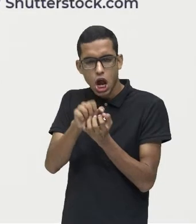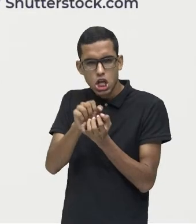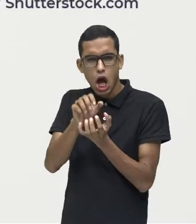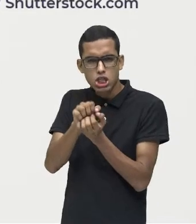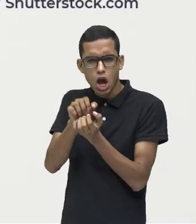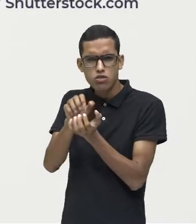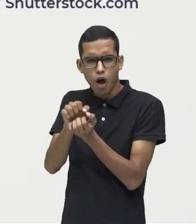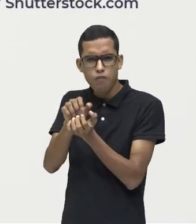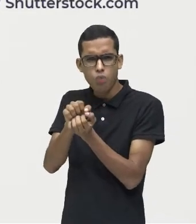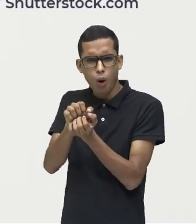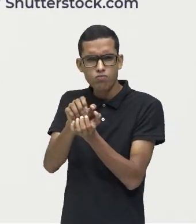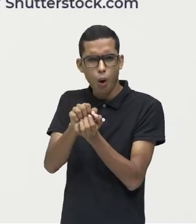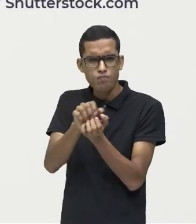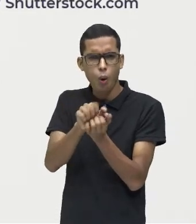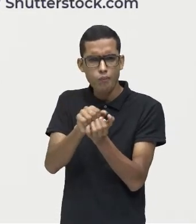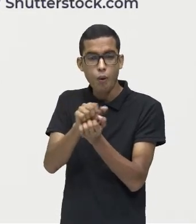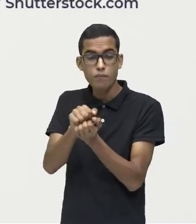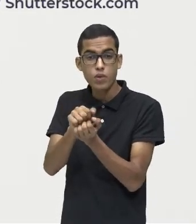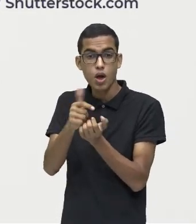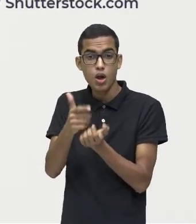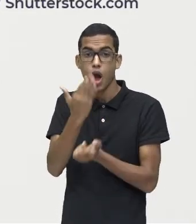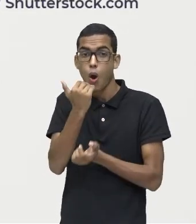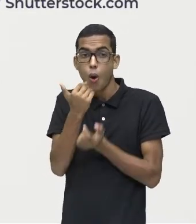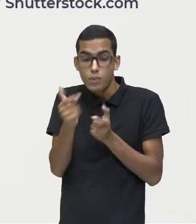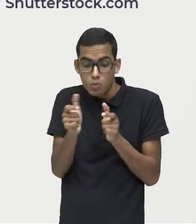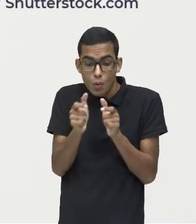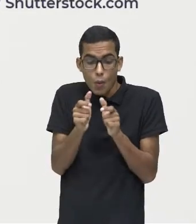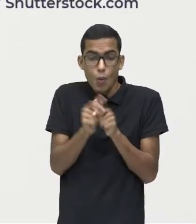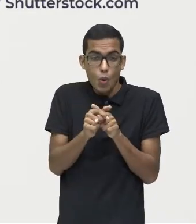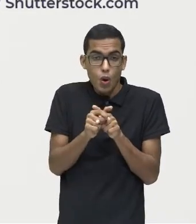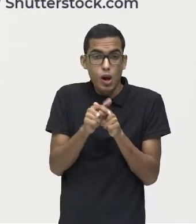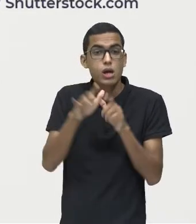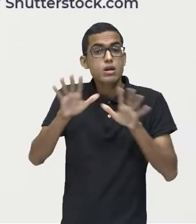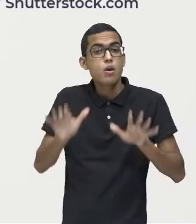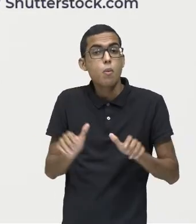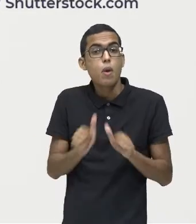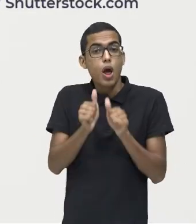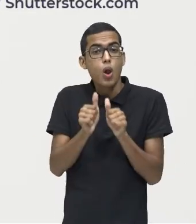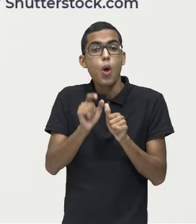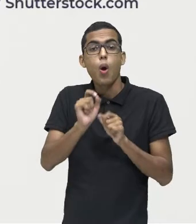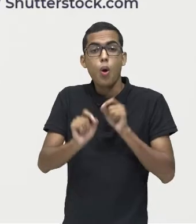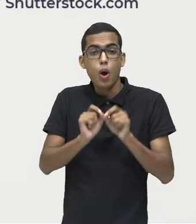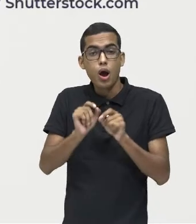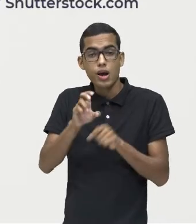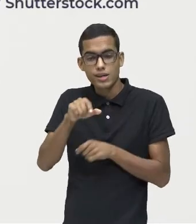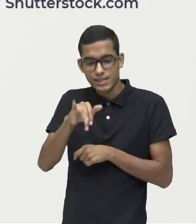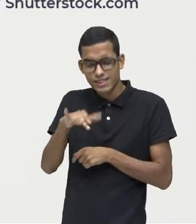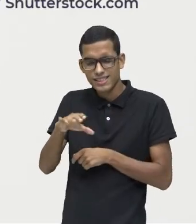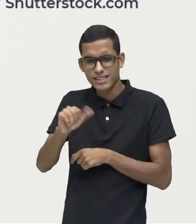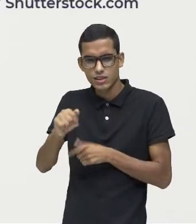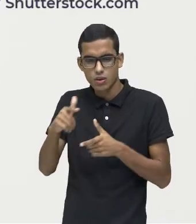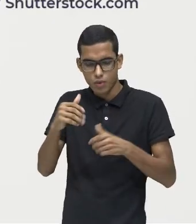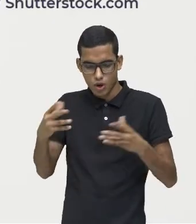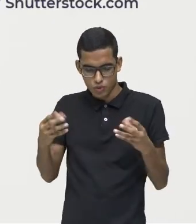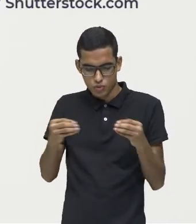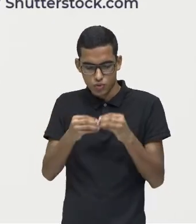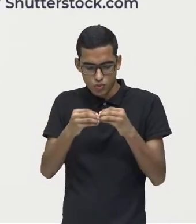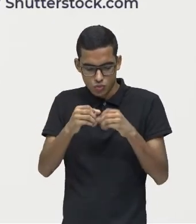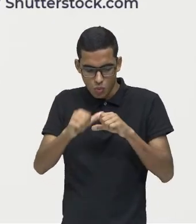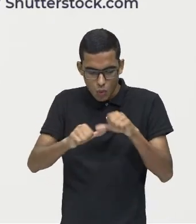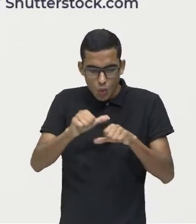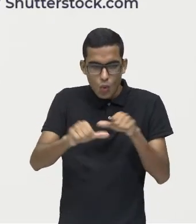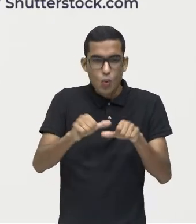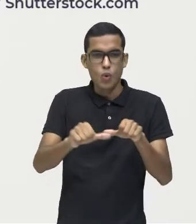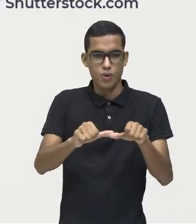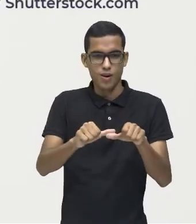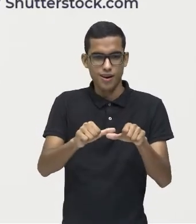O alimento só se tornará menor, garantindo uma melhor ação das enzimas, que aqui já entra a ação da